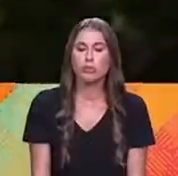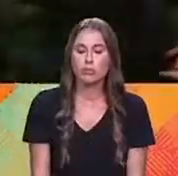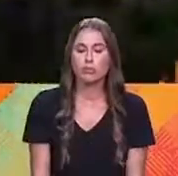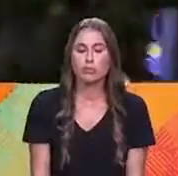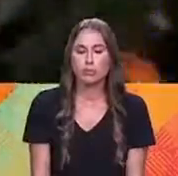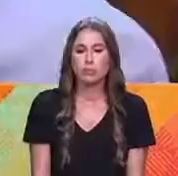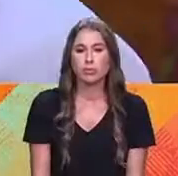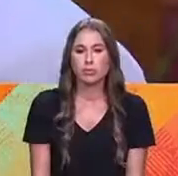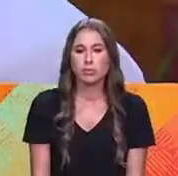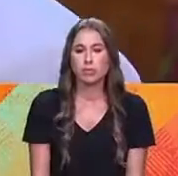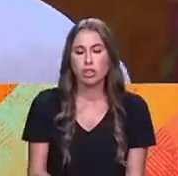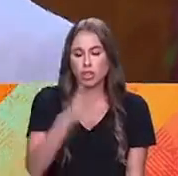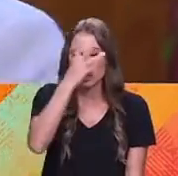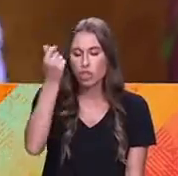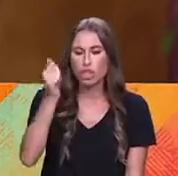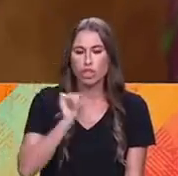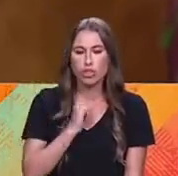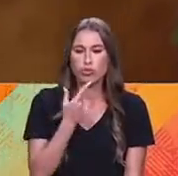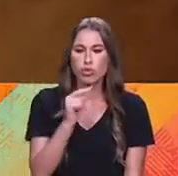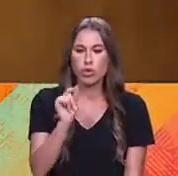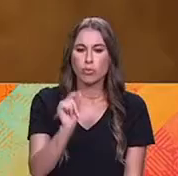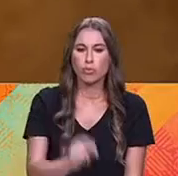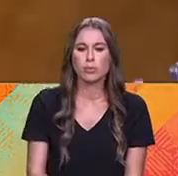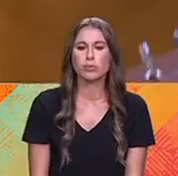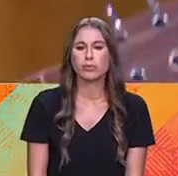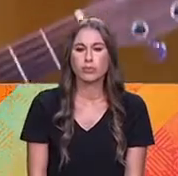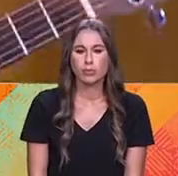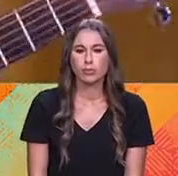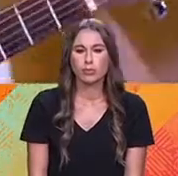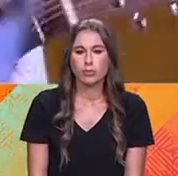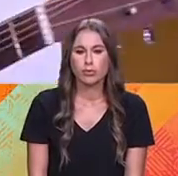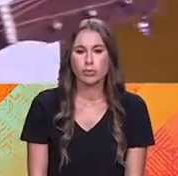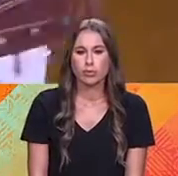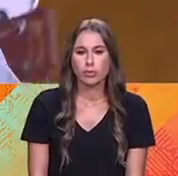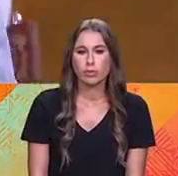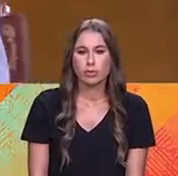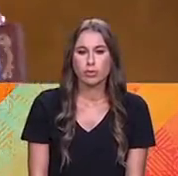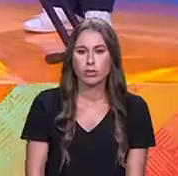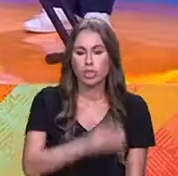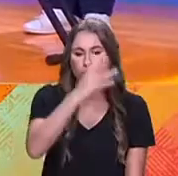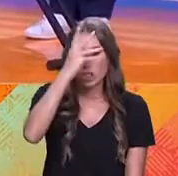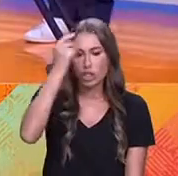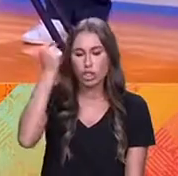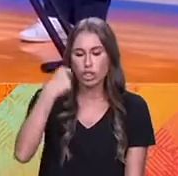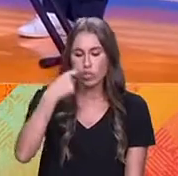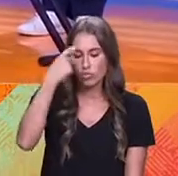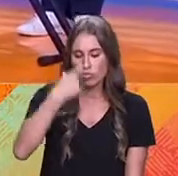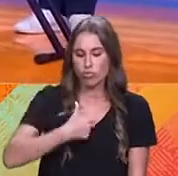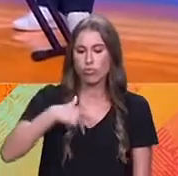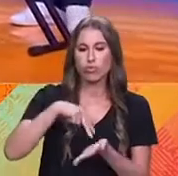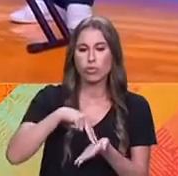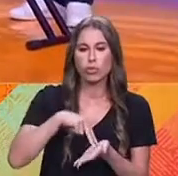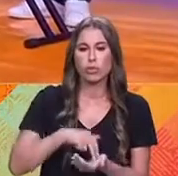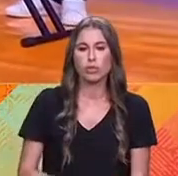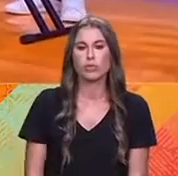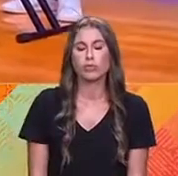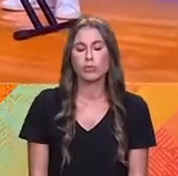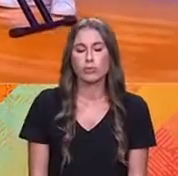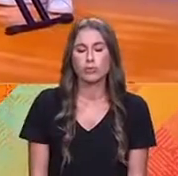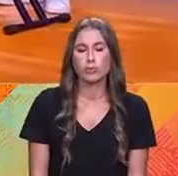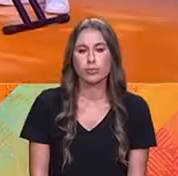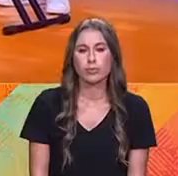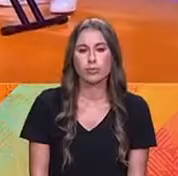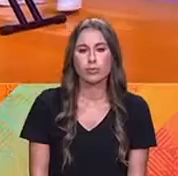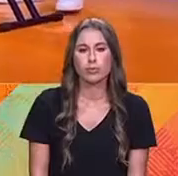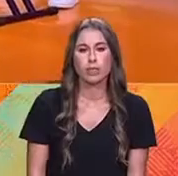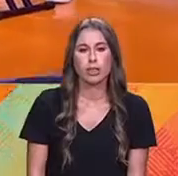mentalizes. Esquece o meu nome, não sei se consigo. Esquece que eu existo, quero estar contigo. Mas